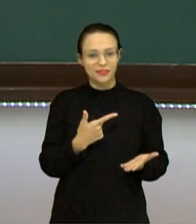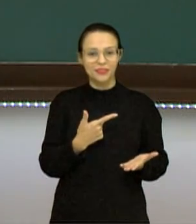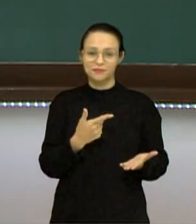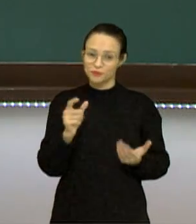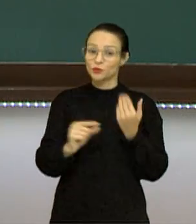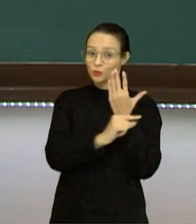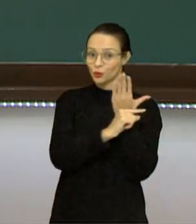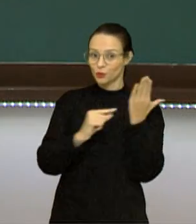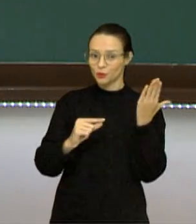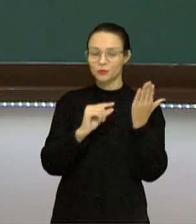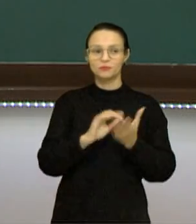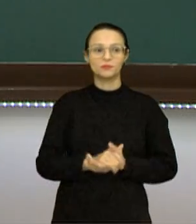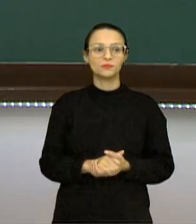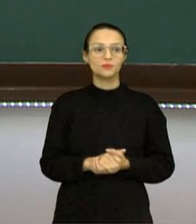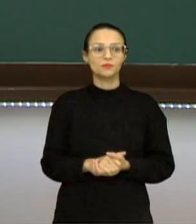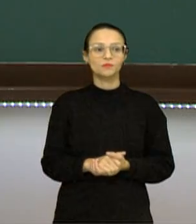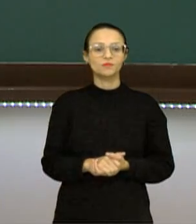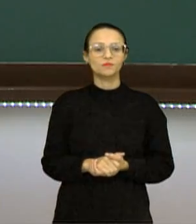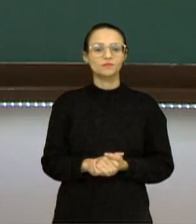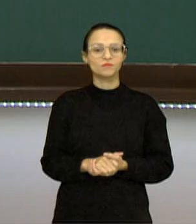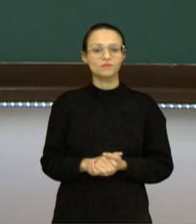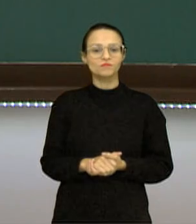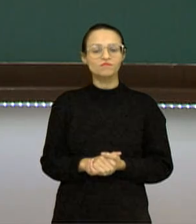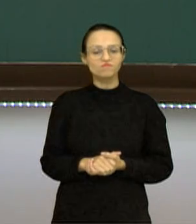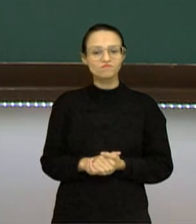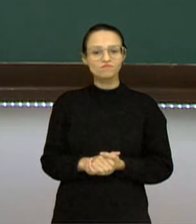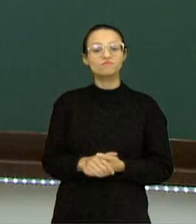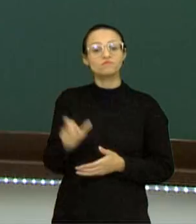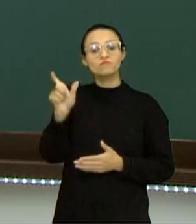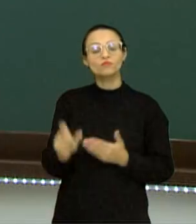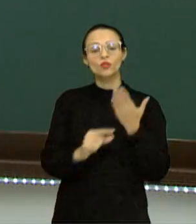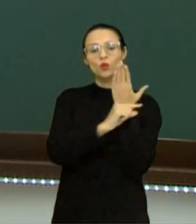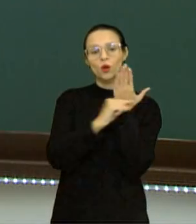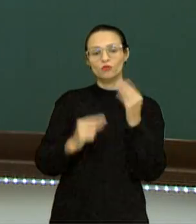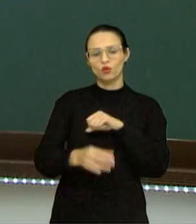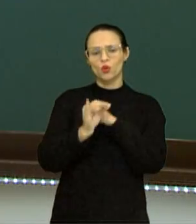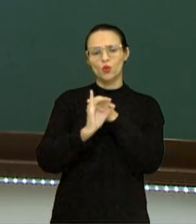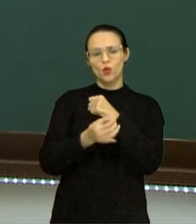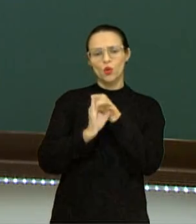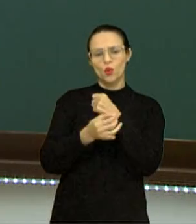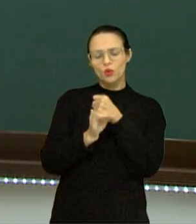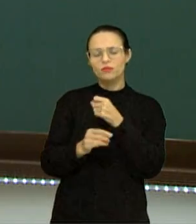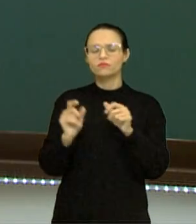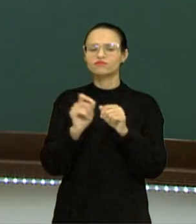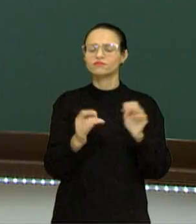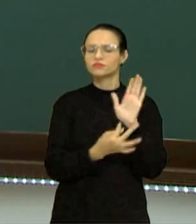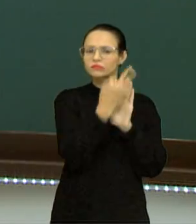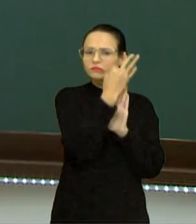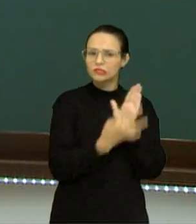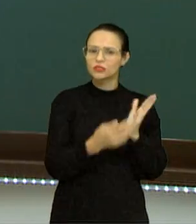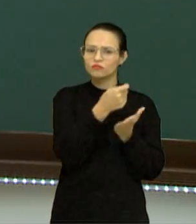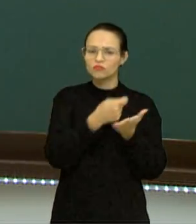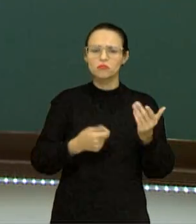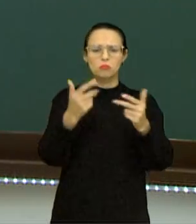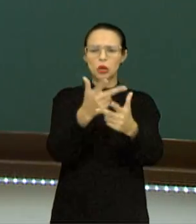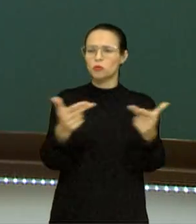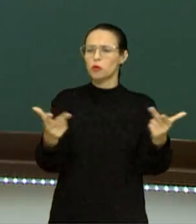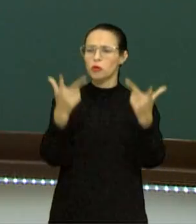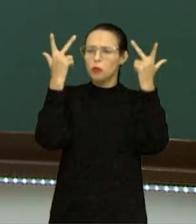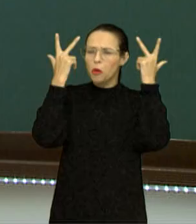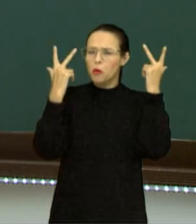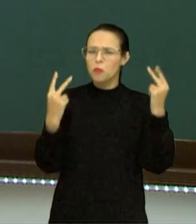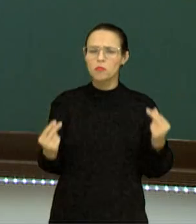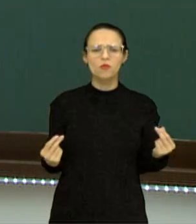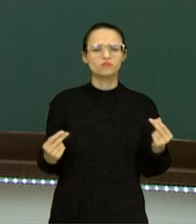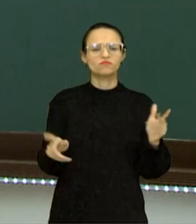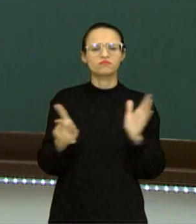cronista. E o cronista, para realizar todo esse texto, falando de algo tão comum, do dia a dia das